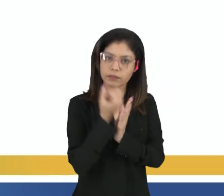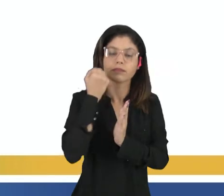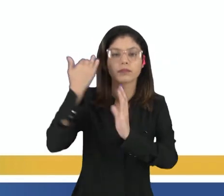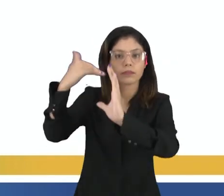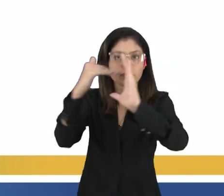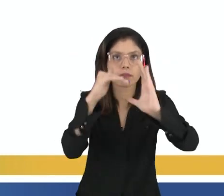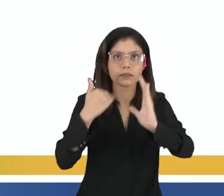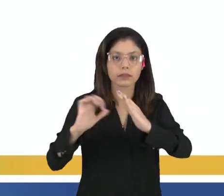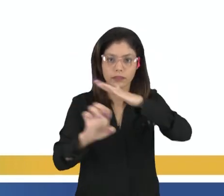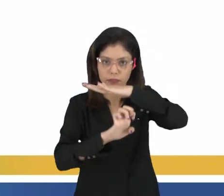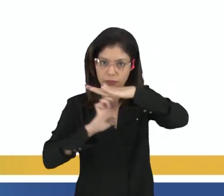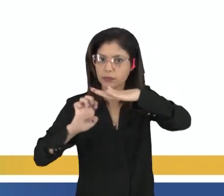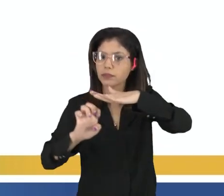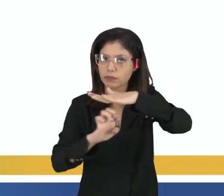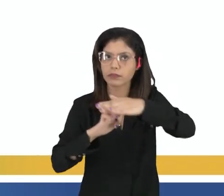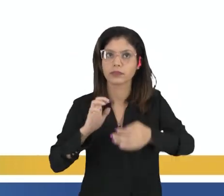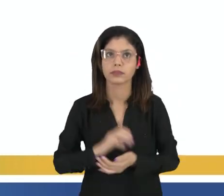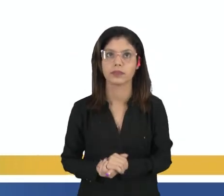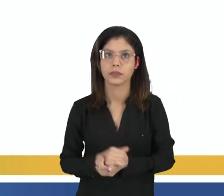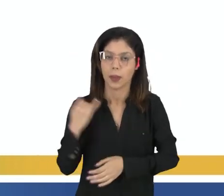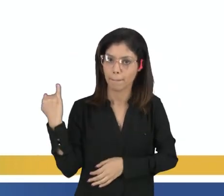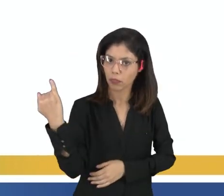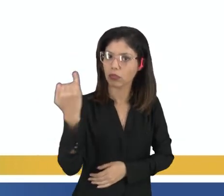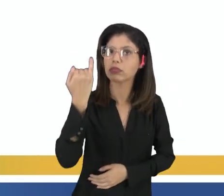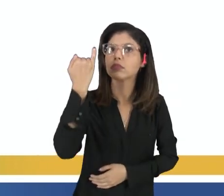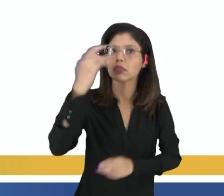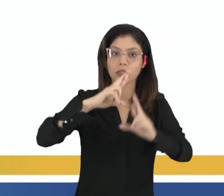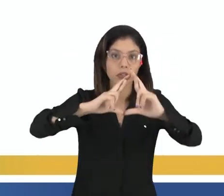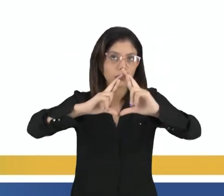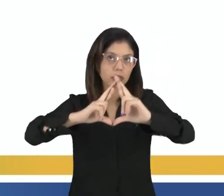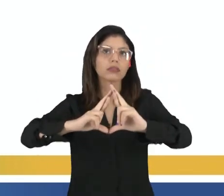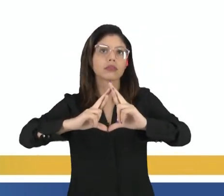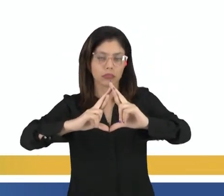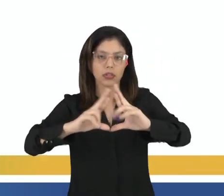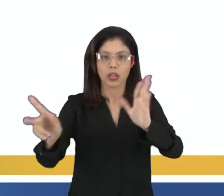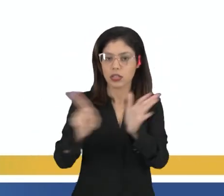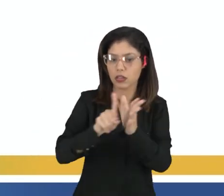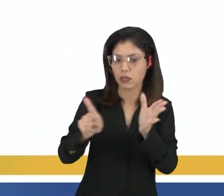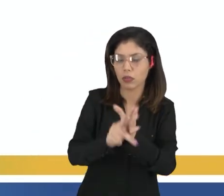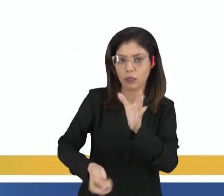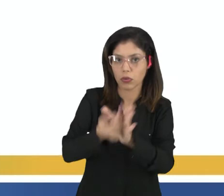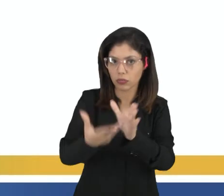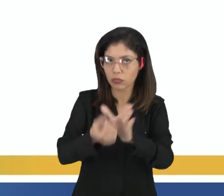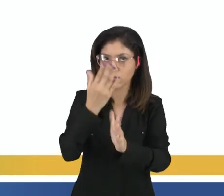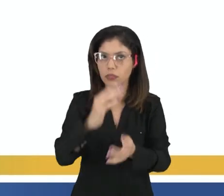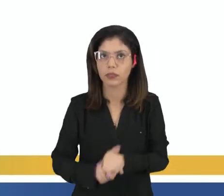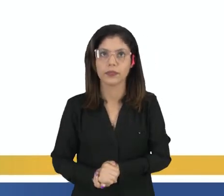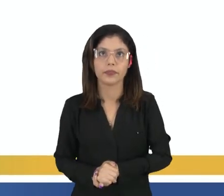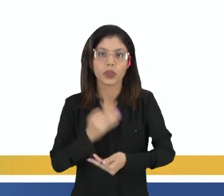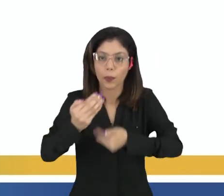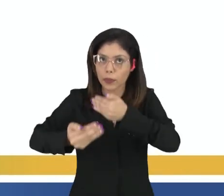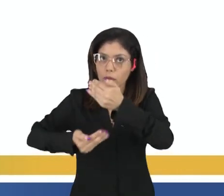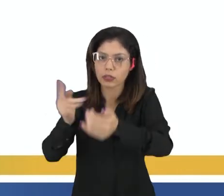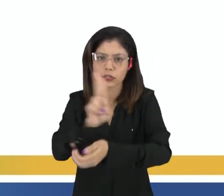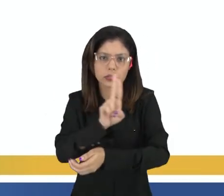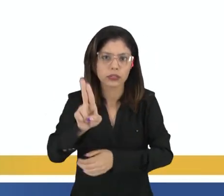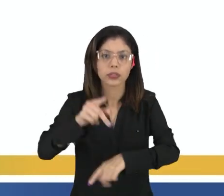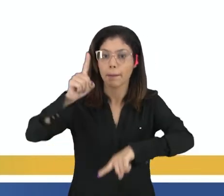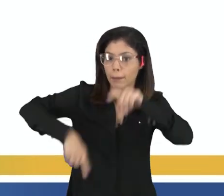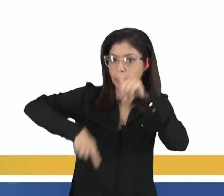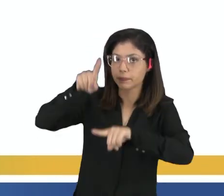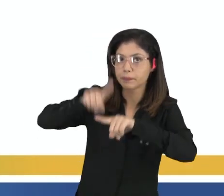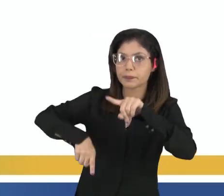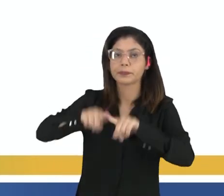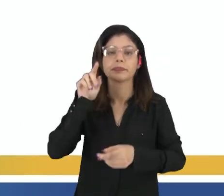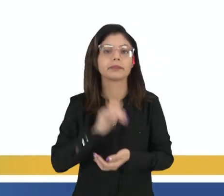e enviada às empresas especializadas na reciclagem desses produtos, em um processo chamado